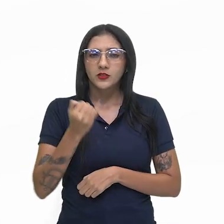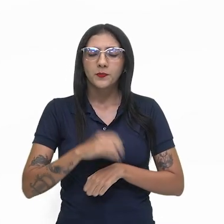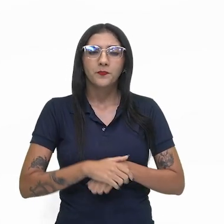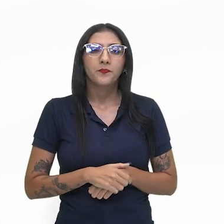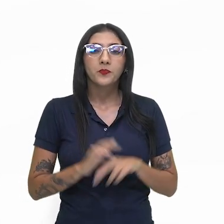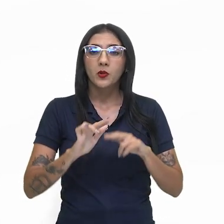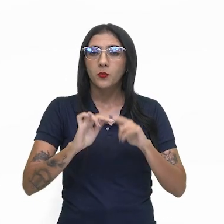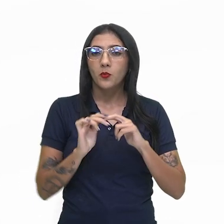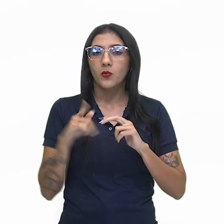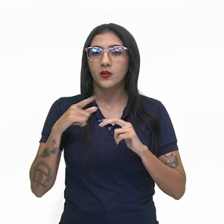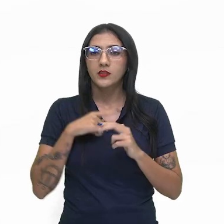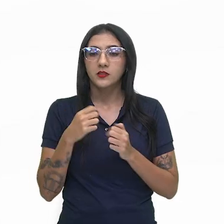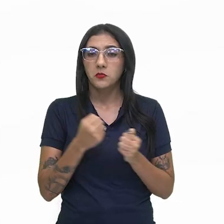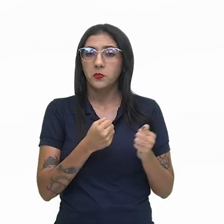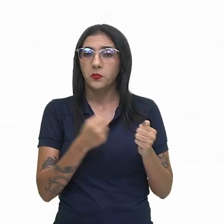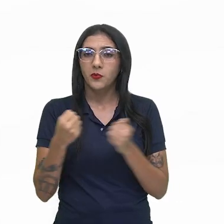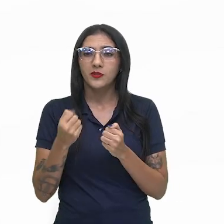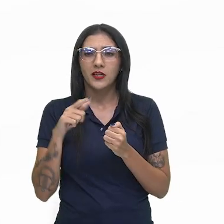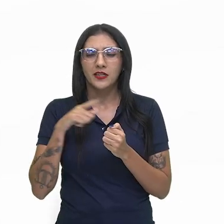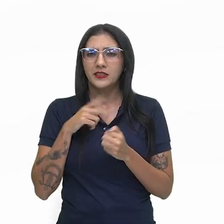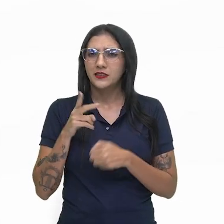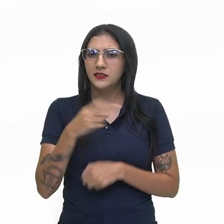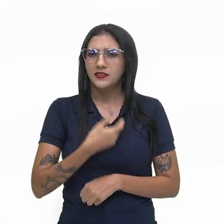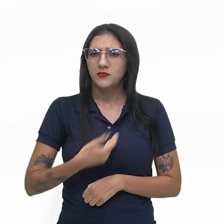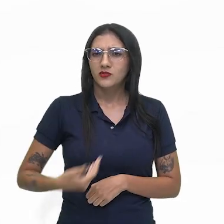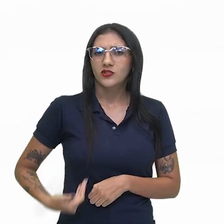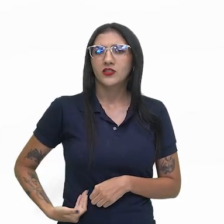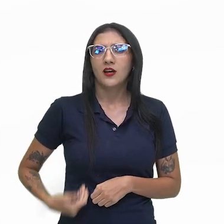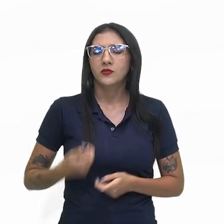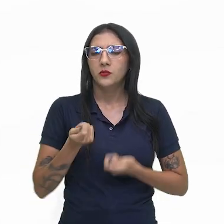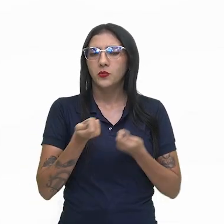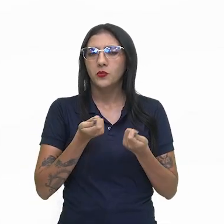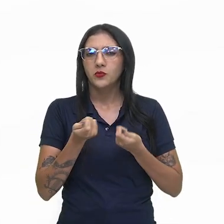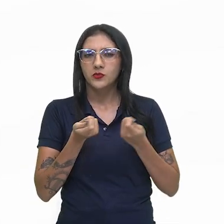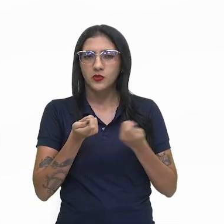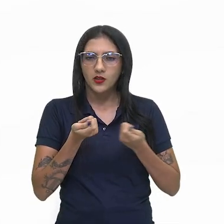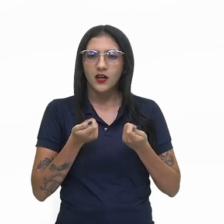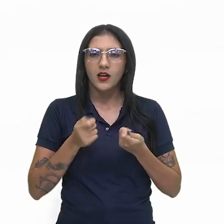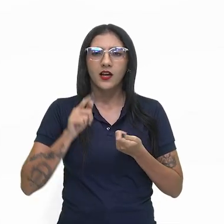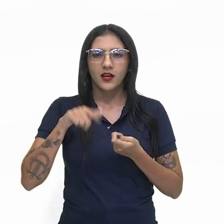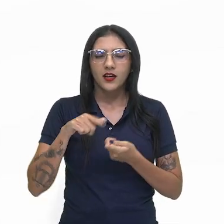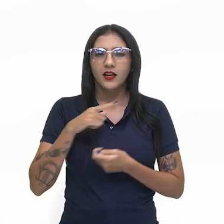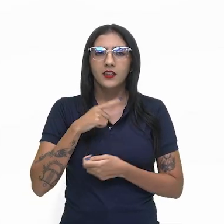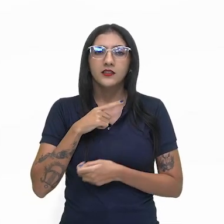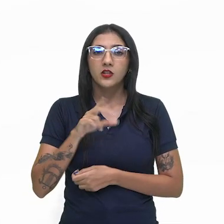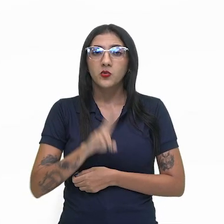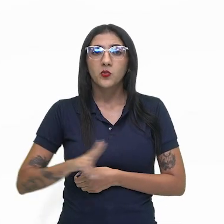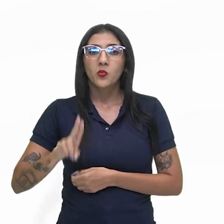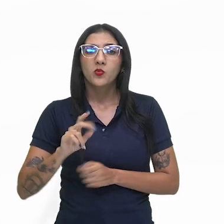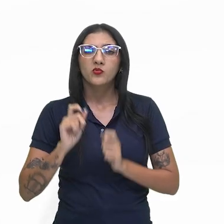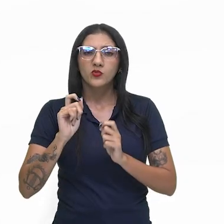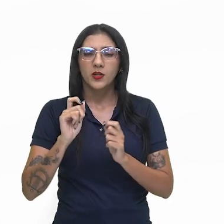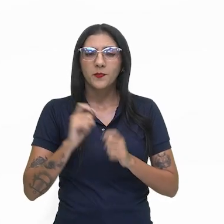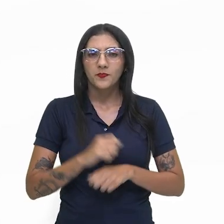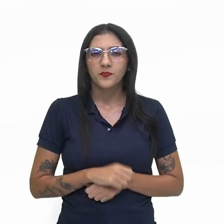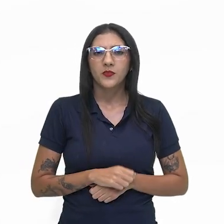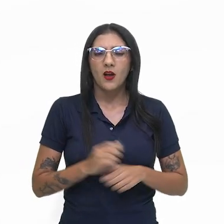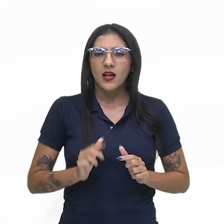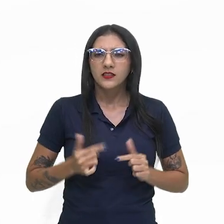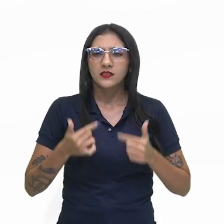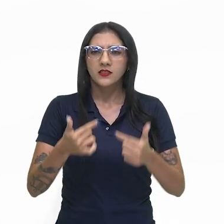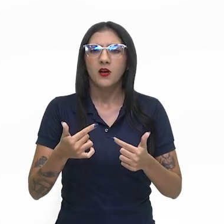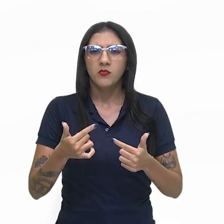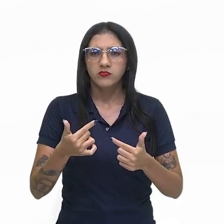poder que, normalmente é o Estado que controla esse poder aí, é aquele poder que utiliza da força, né? Da